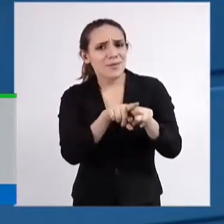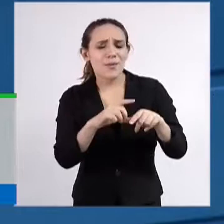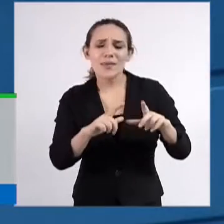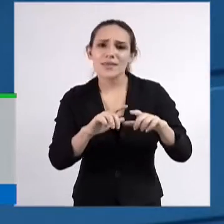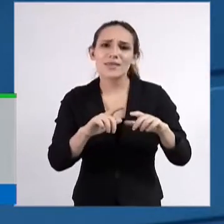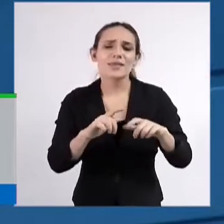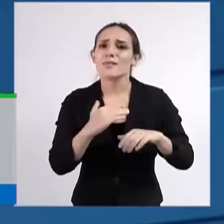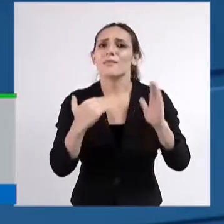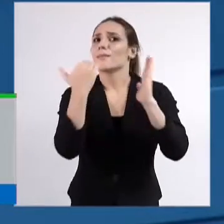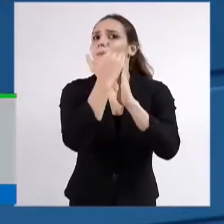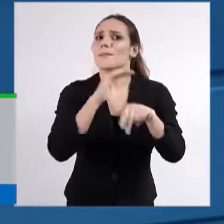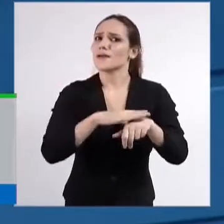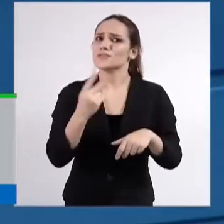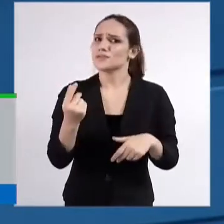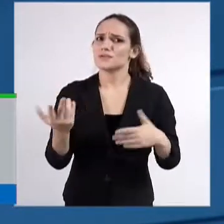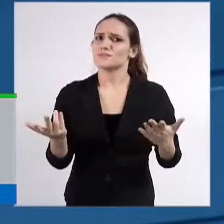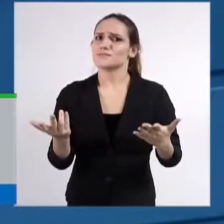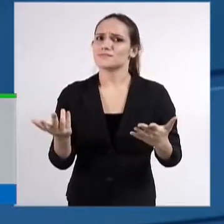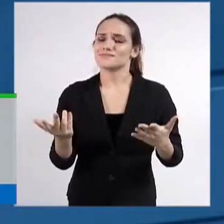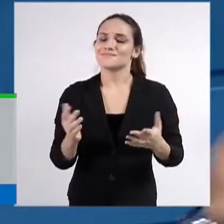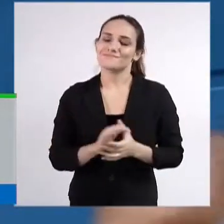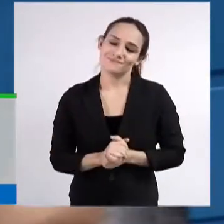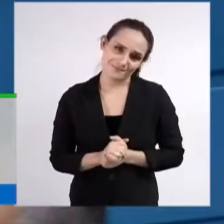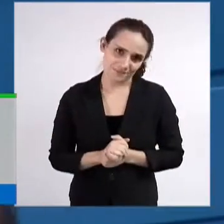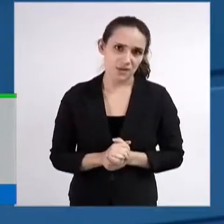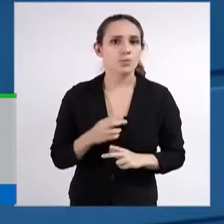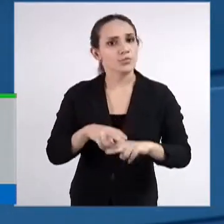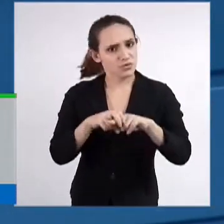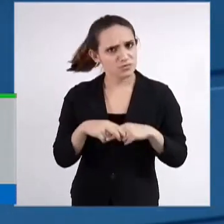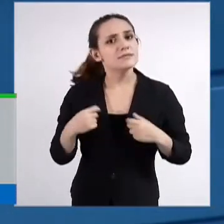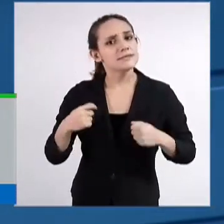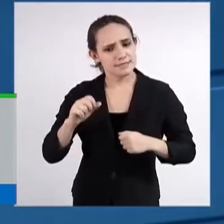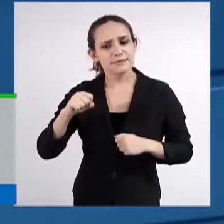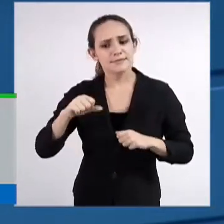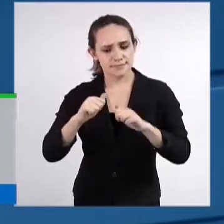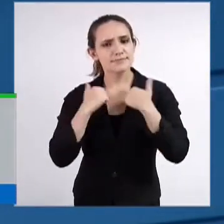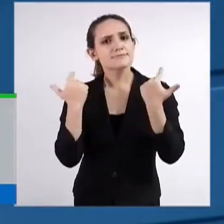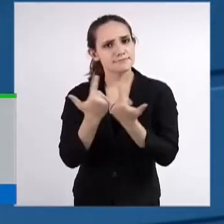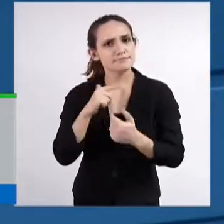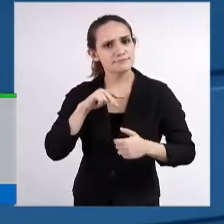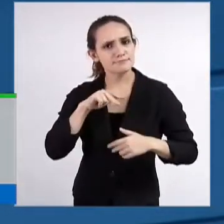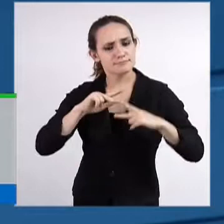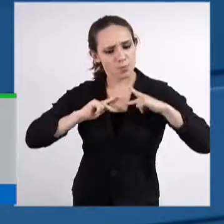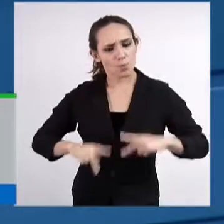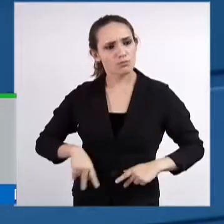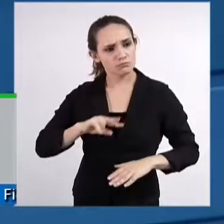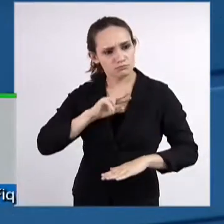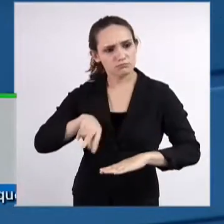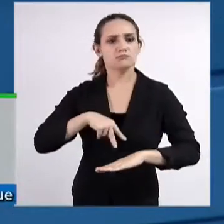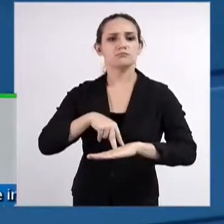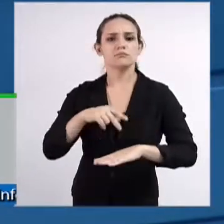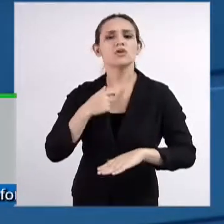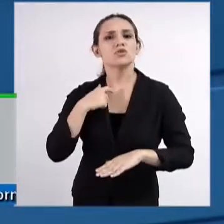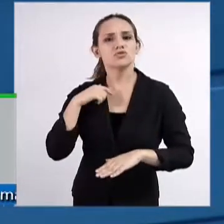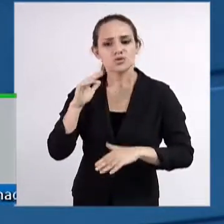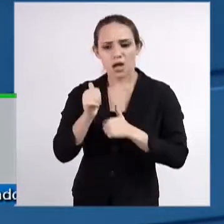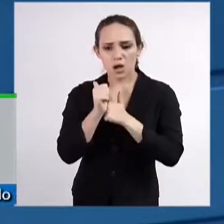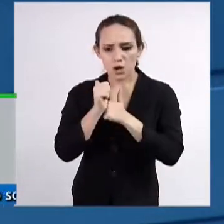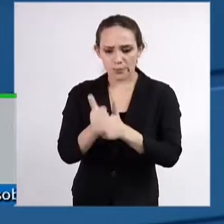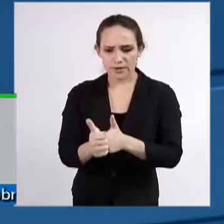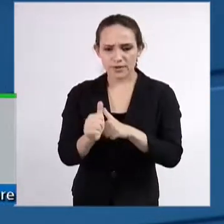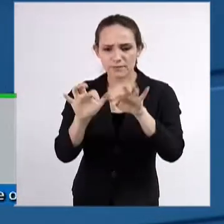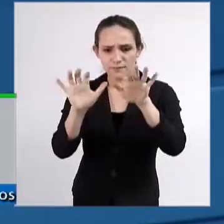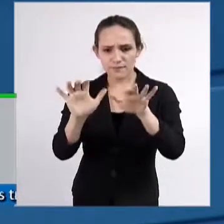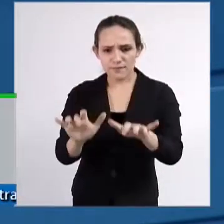precisa, sim, muito bem colocado por Vossa Excelência, se posicionar. Eu também acompanhei os comentários nas redes sociais